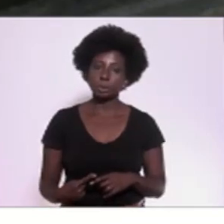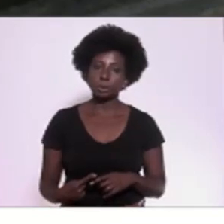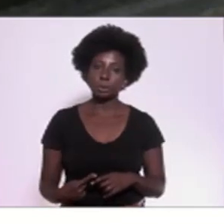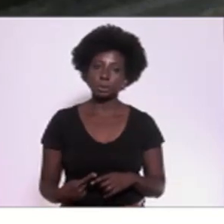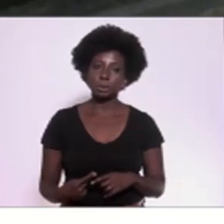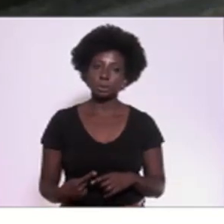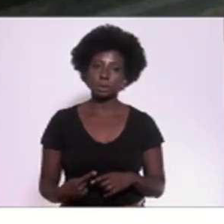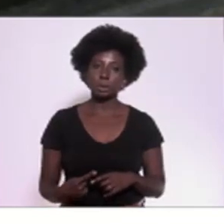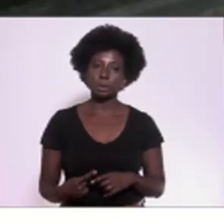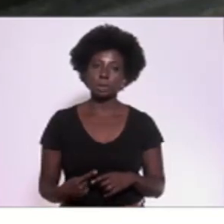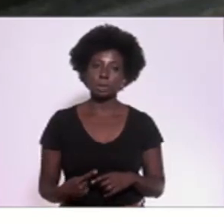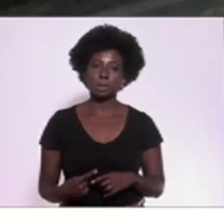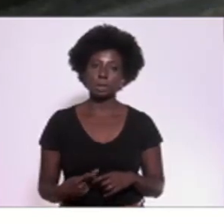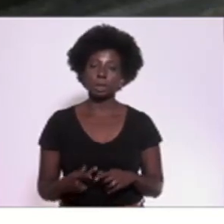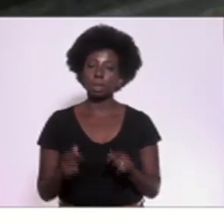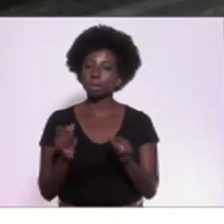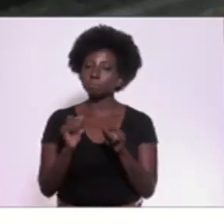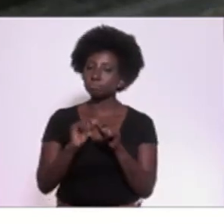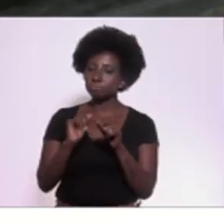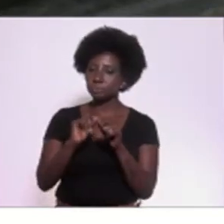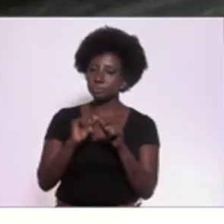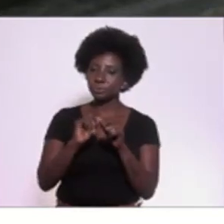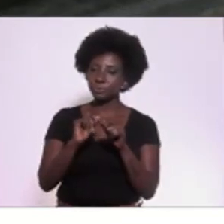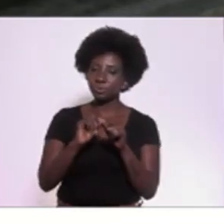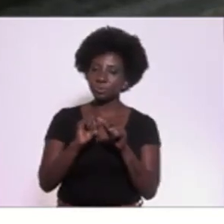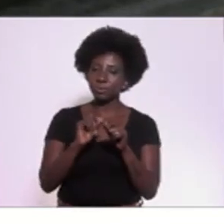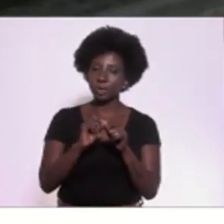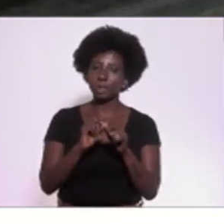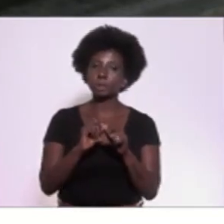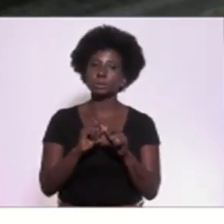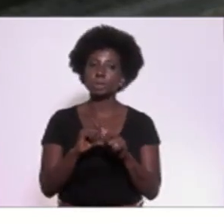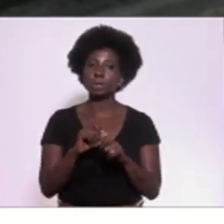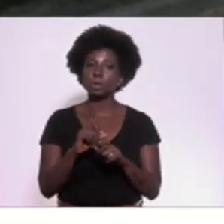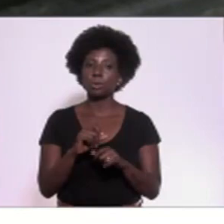a autora do projeto, a deputada Lucinha.